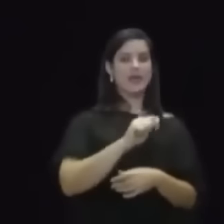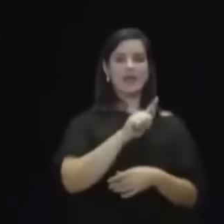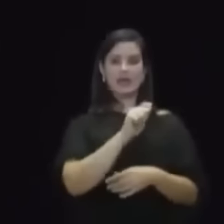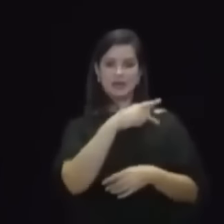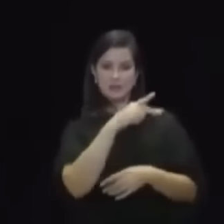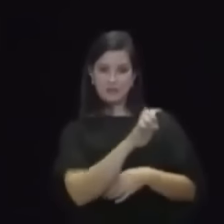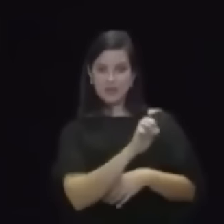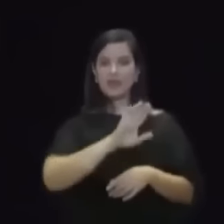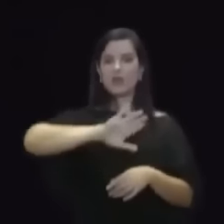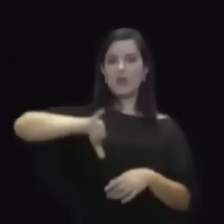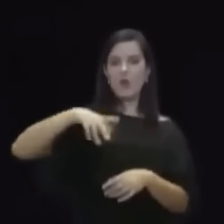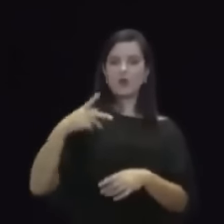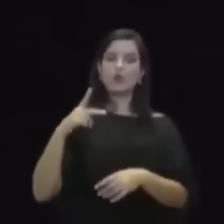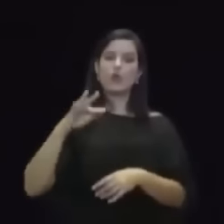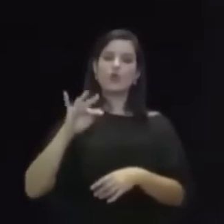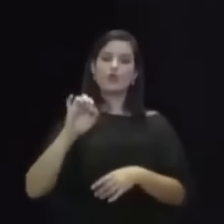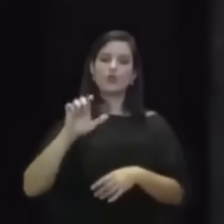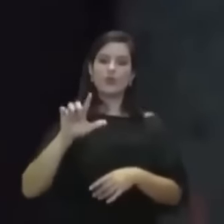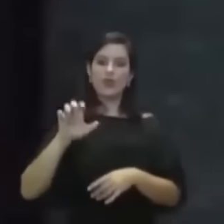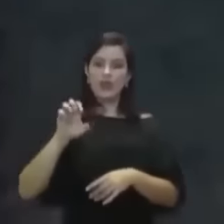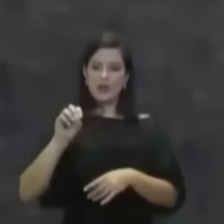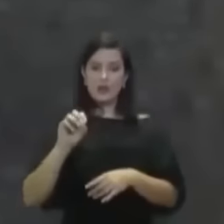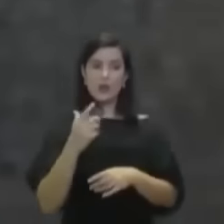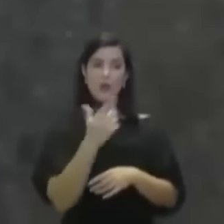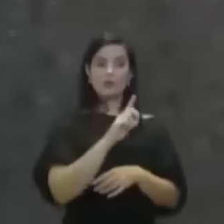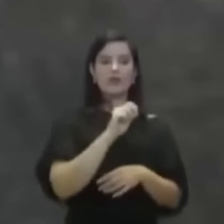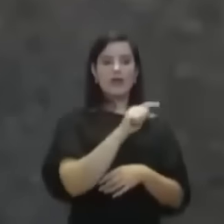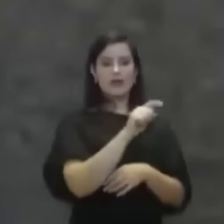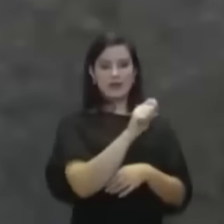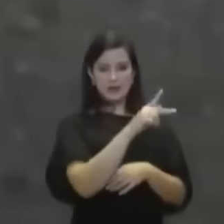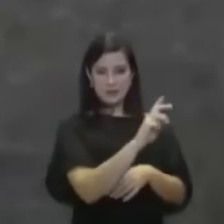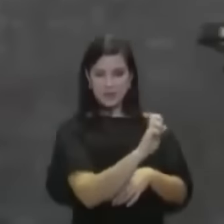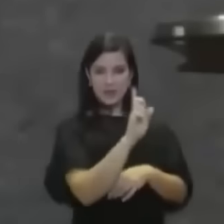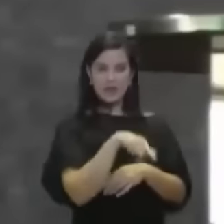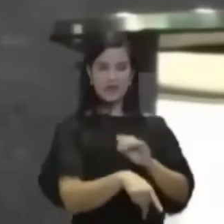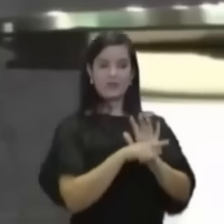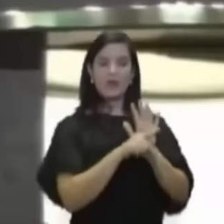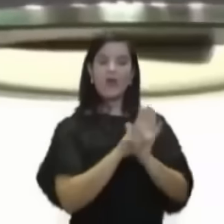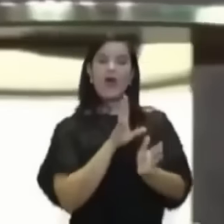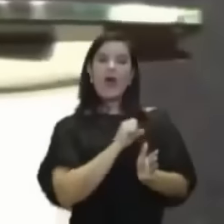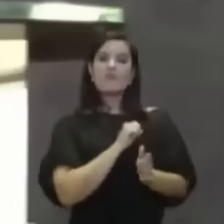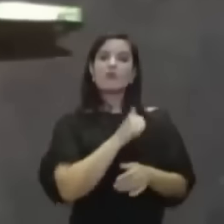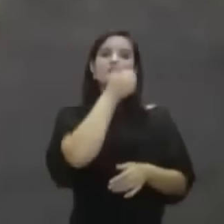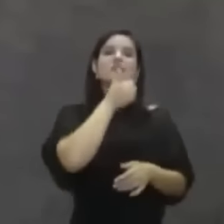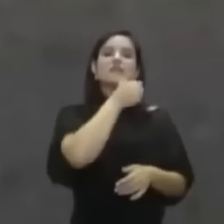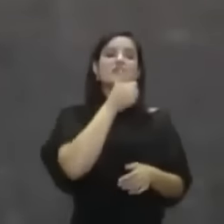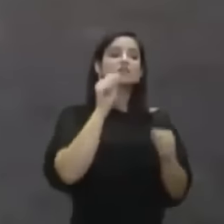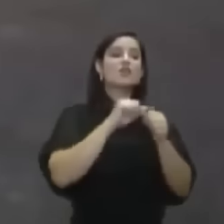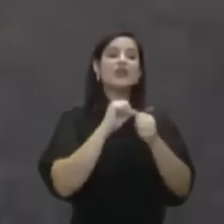filéu. O verbo agapau vem da palavra ágape, que é amor sacrificial, é amor que dá vida pelo outro.